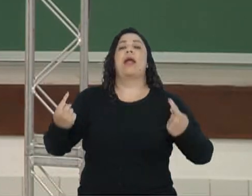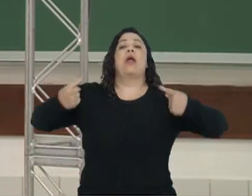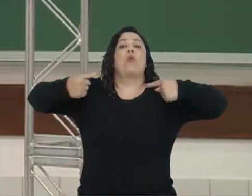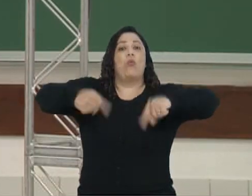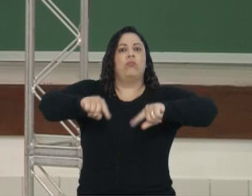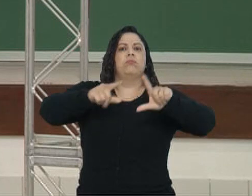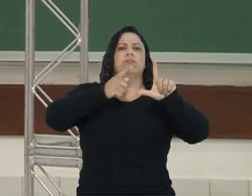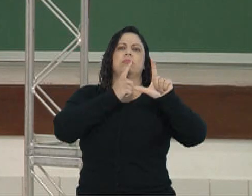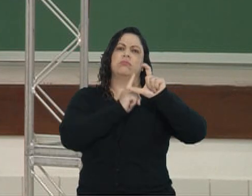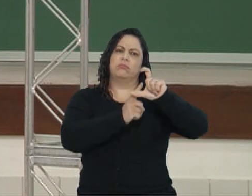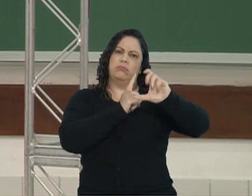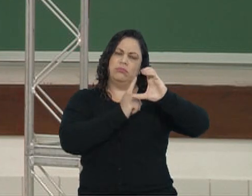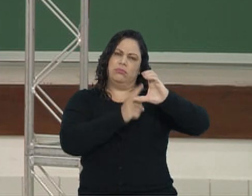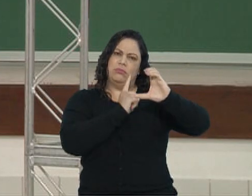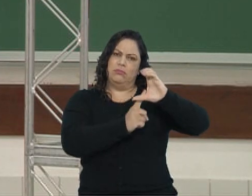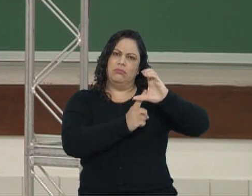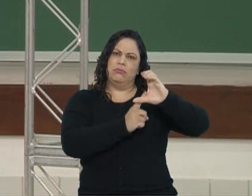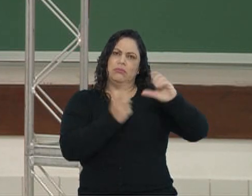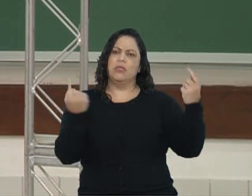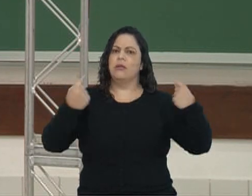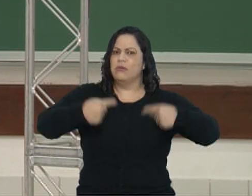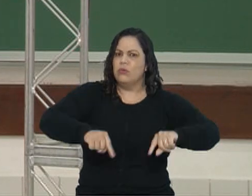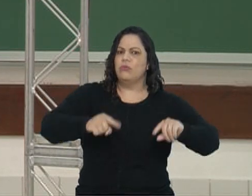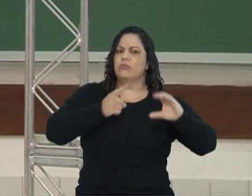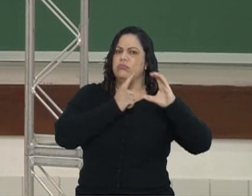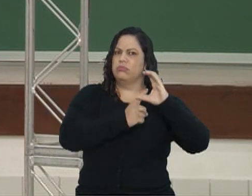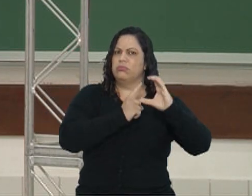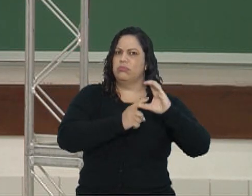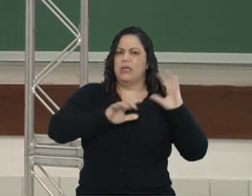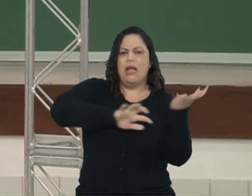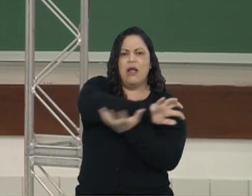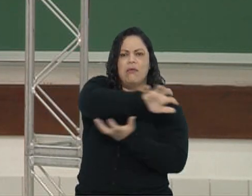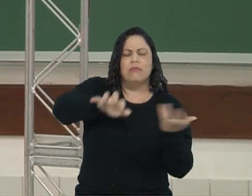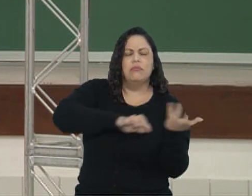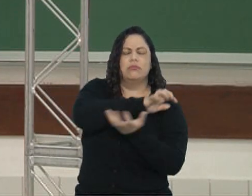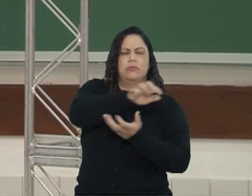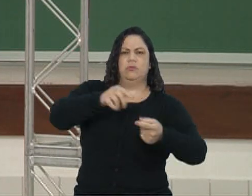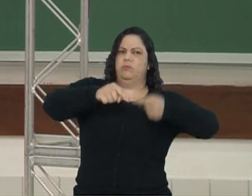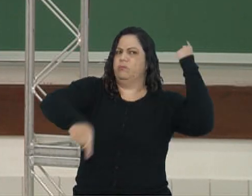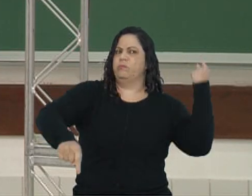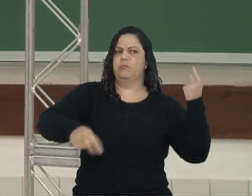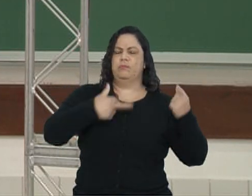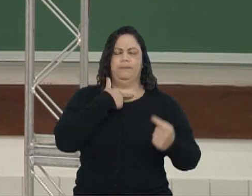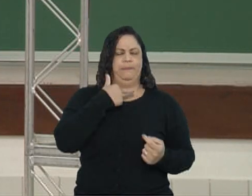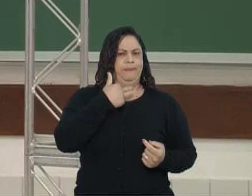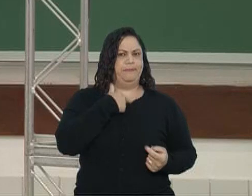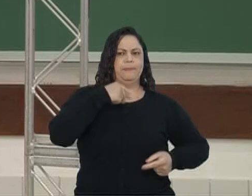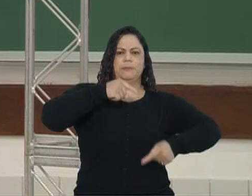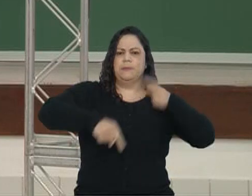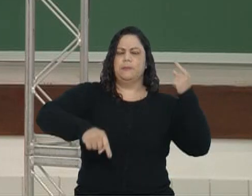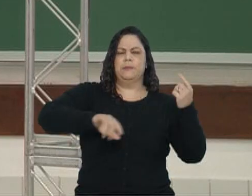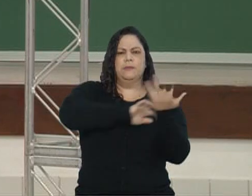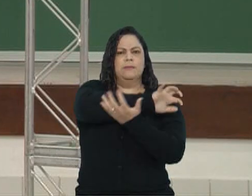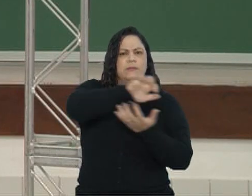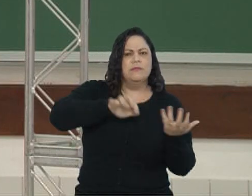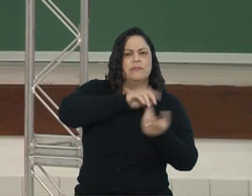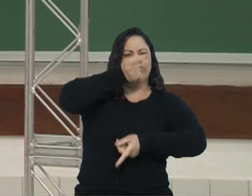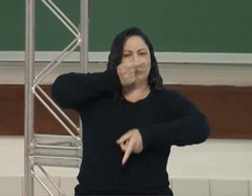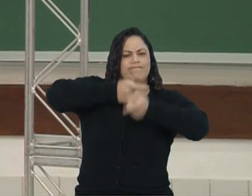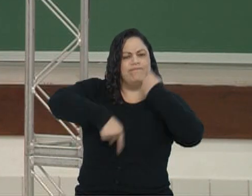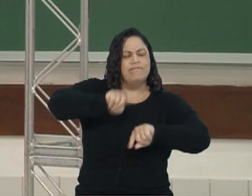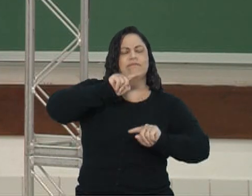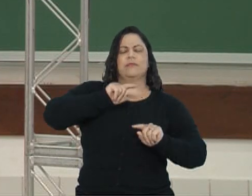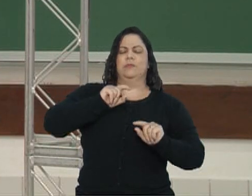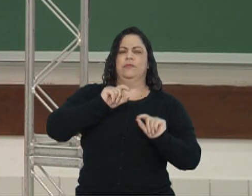a ideia de revolução, são antirrevolucionários, são contra a ideia de emancipação popular, são contra